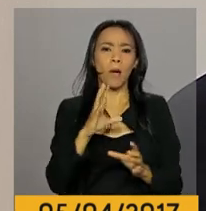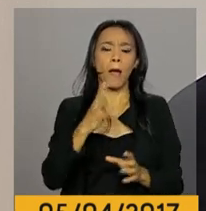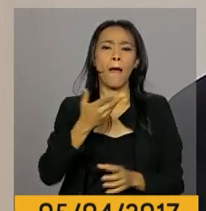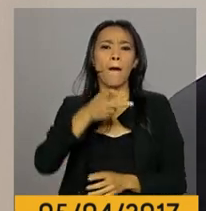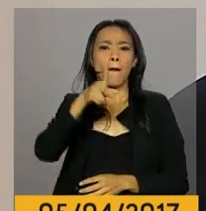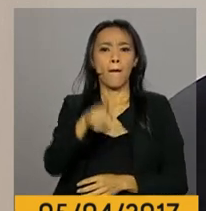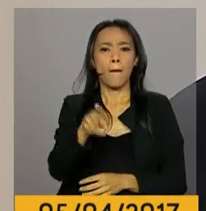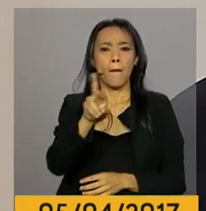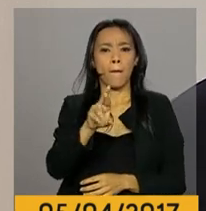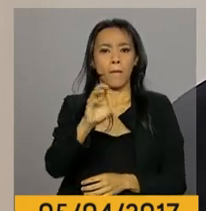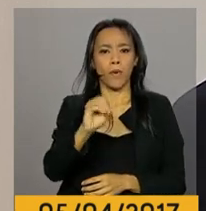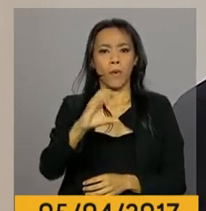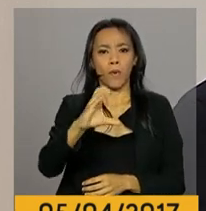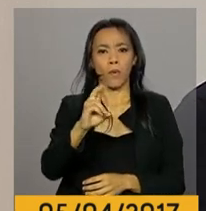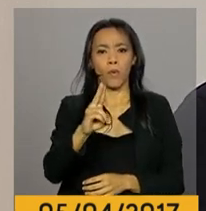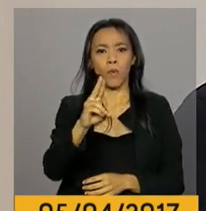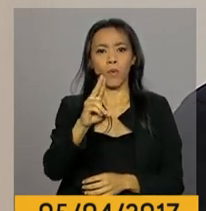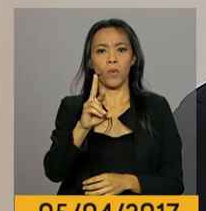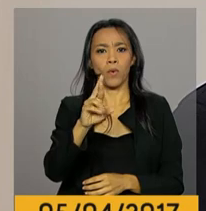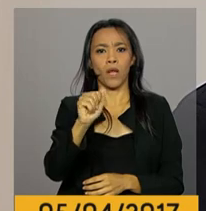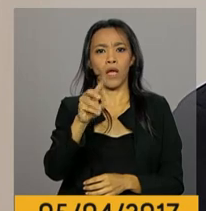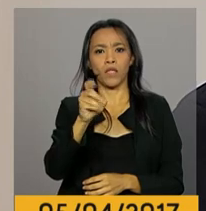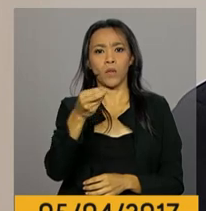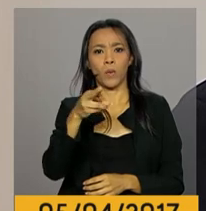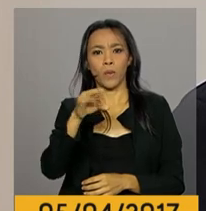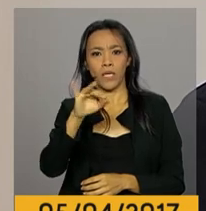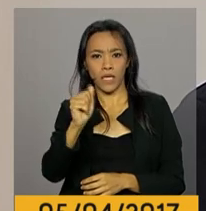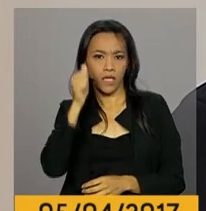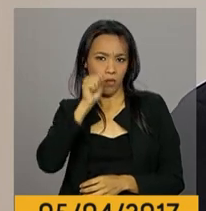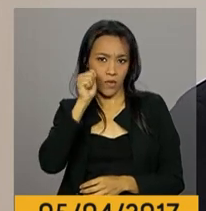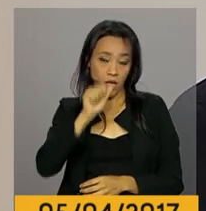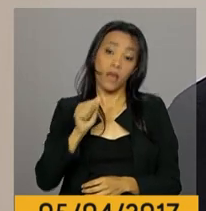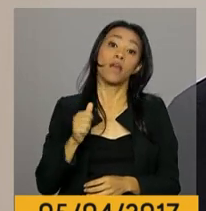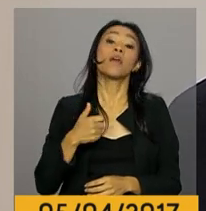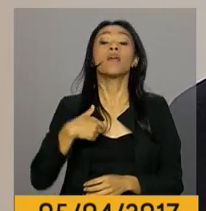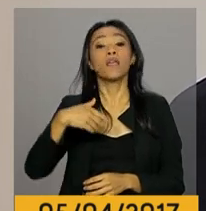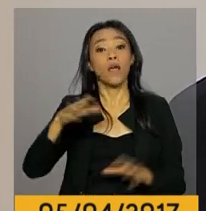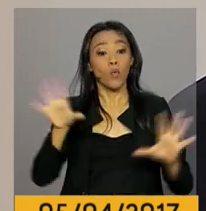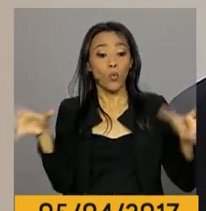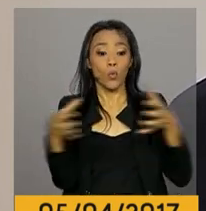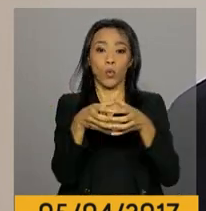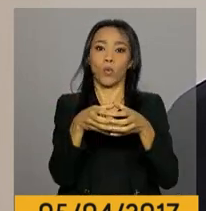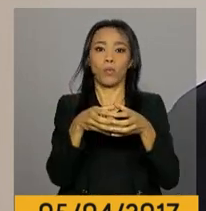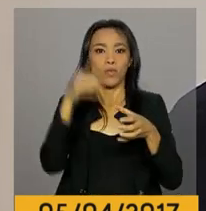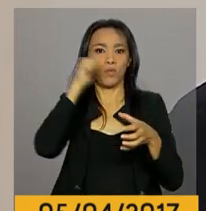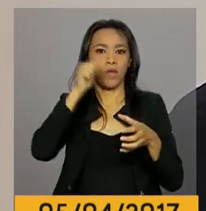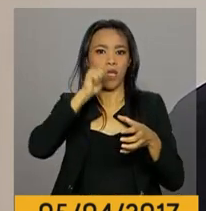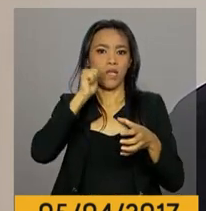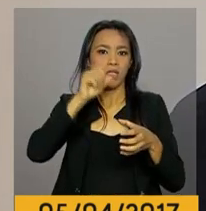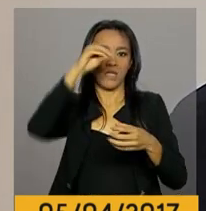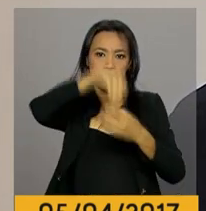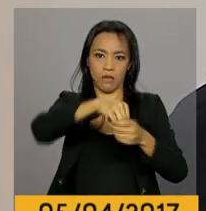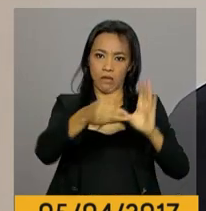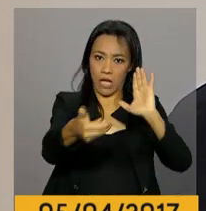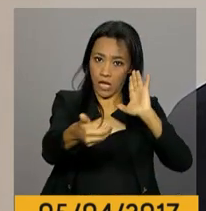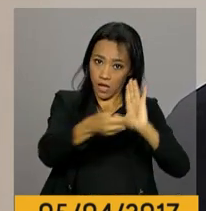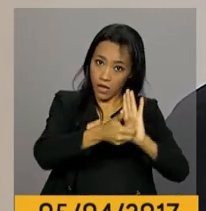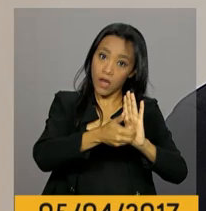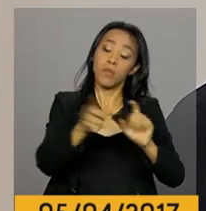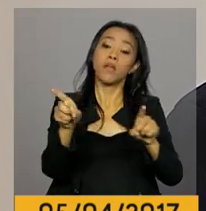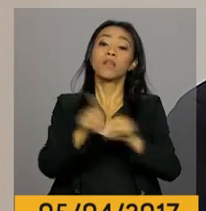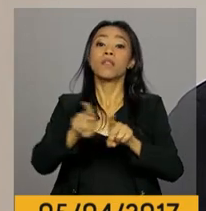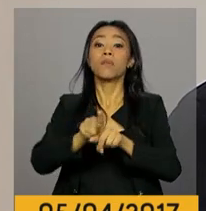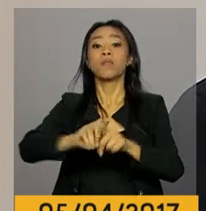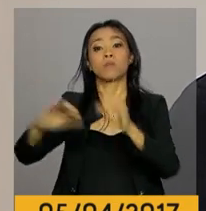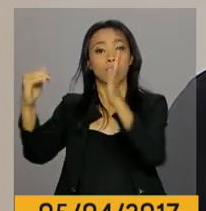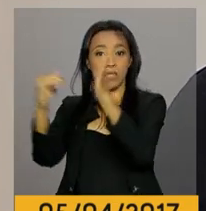uma coisa importantíssima eu acho que em boa parte a bancada feminina eh da câmara dos deputados e do senado